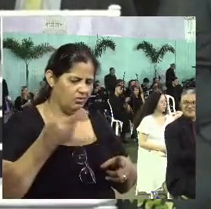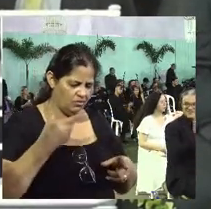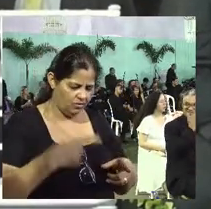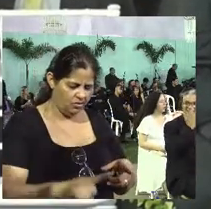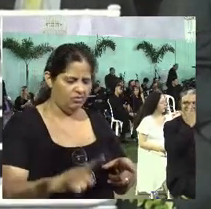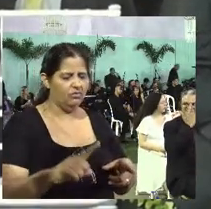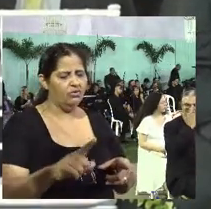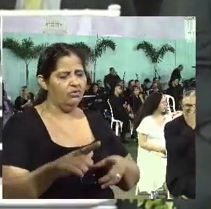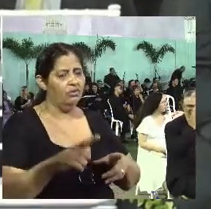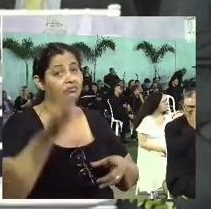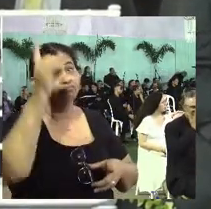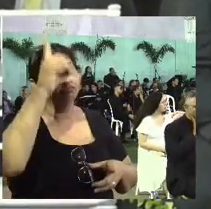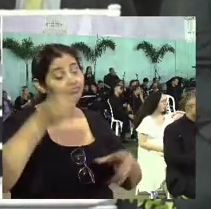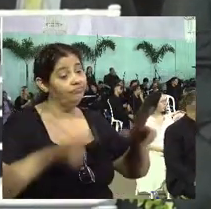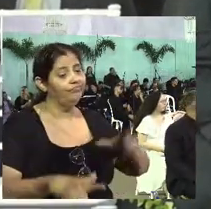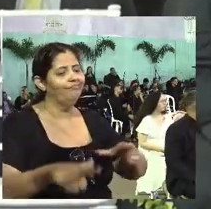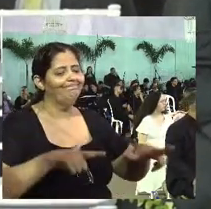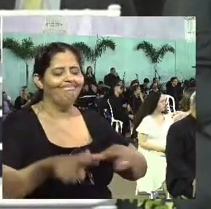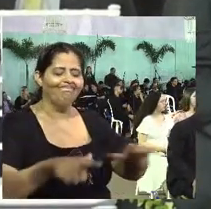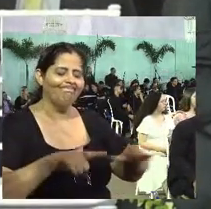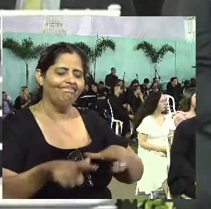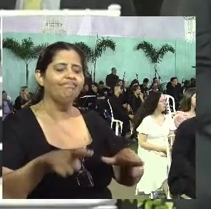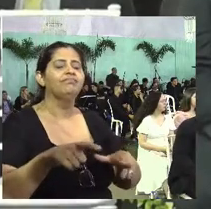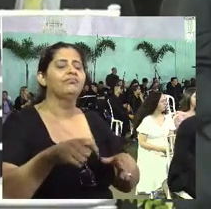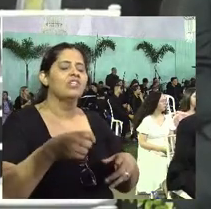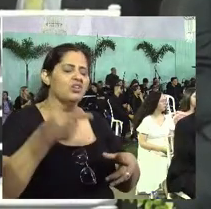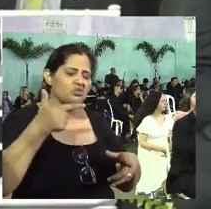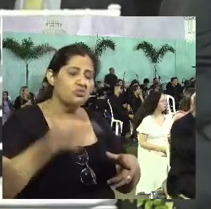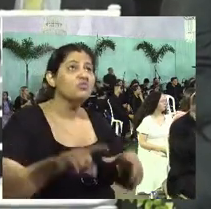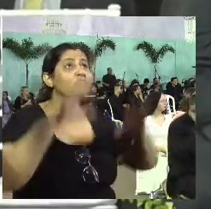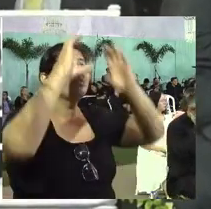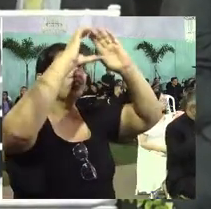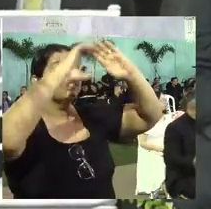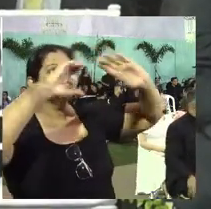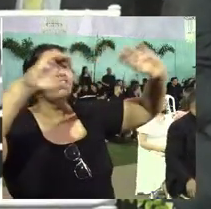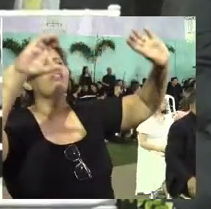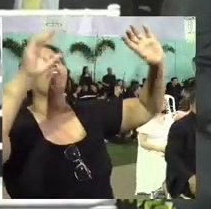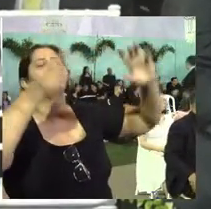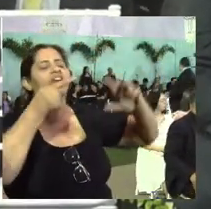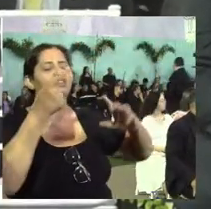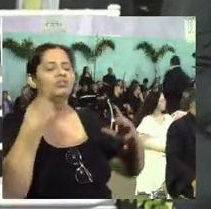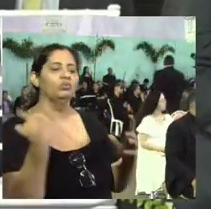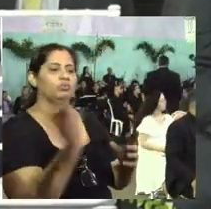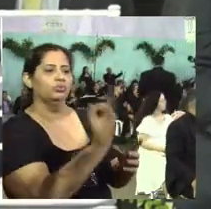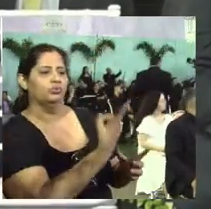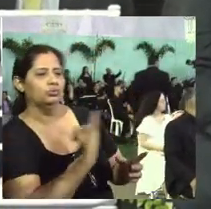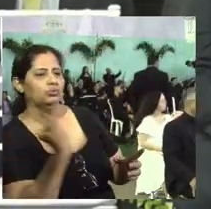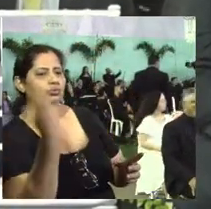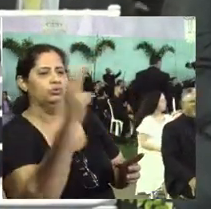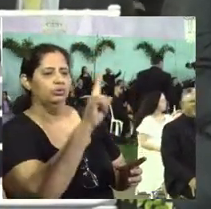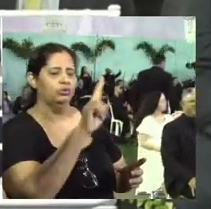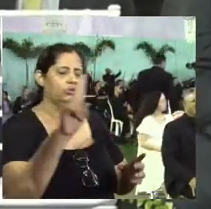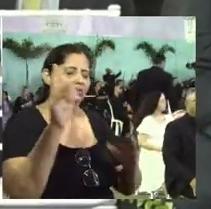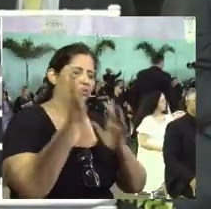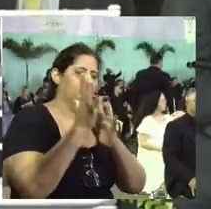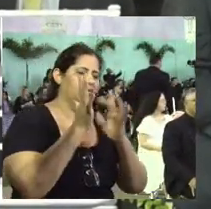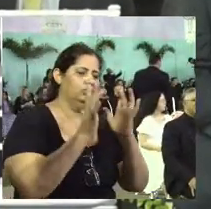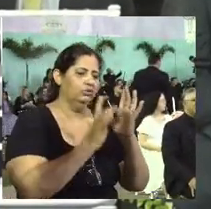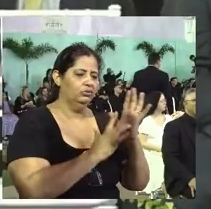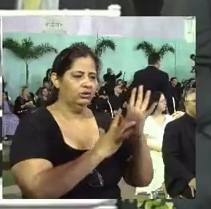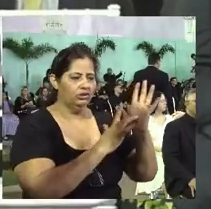trabalhou mais uma vez os céus falaram conosco o nome do senhor